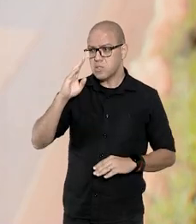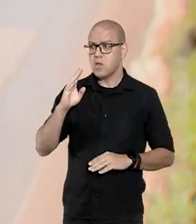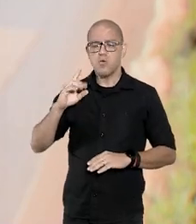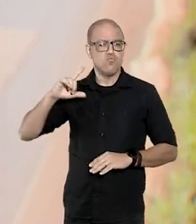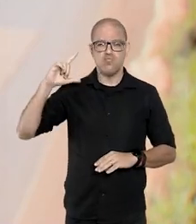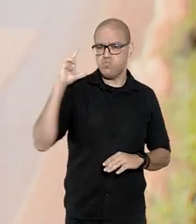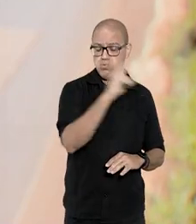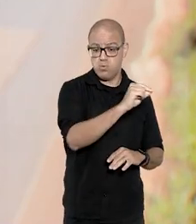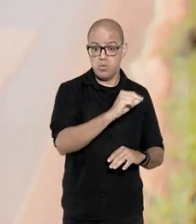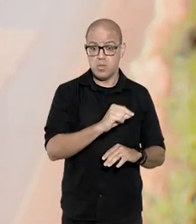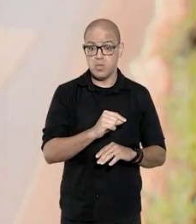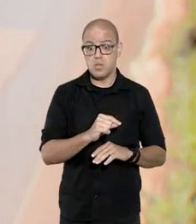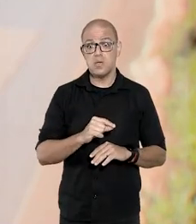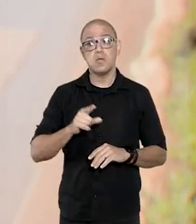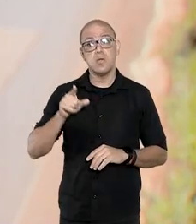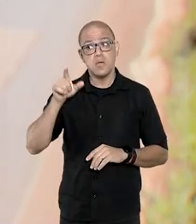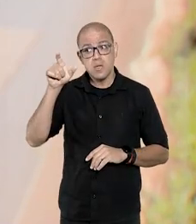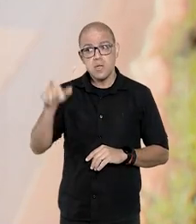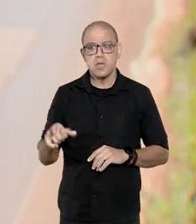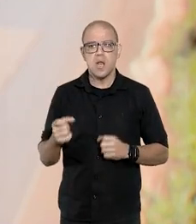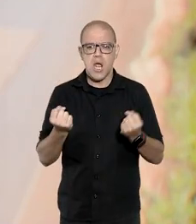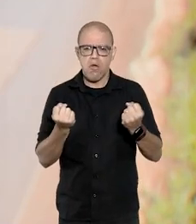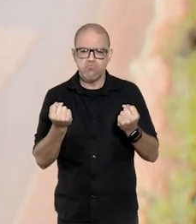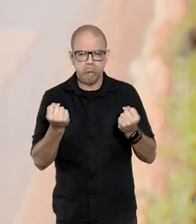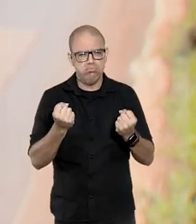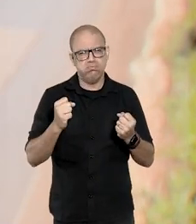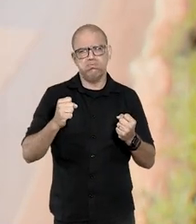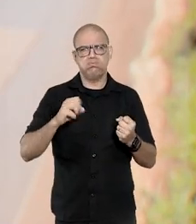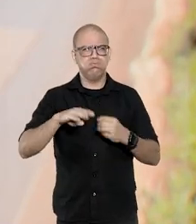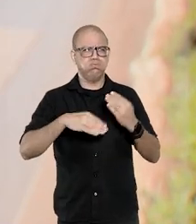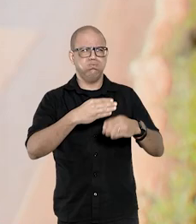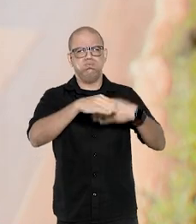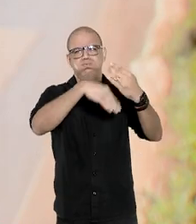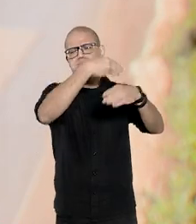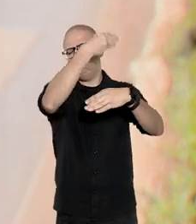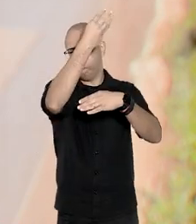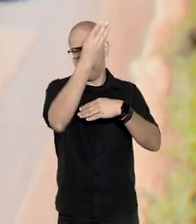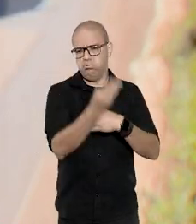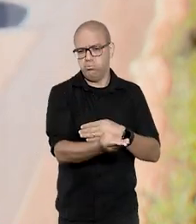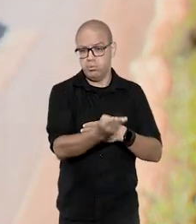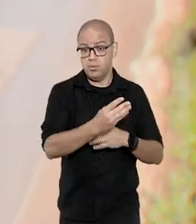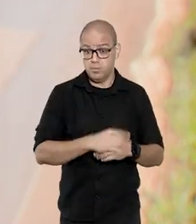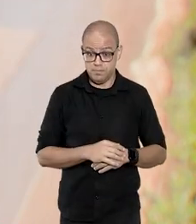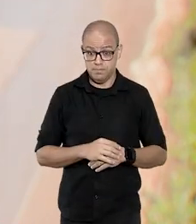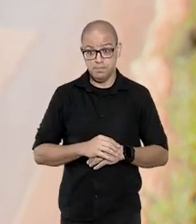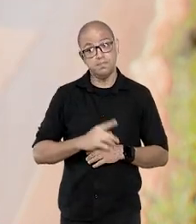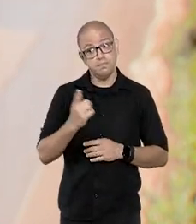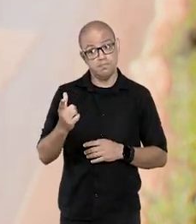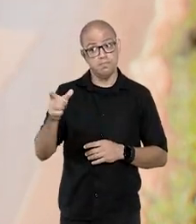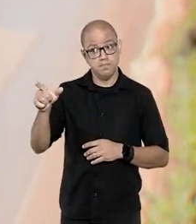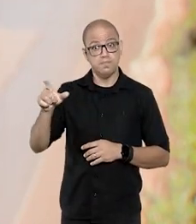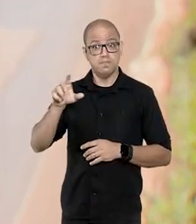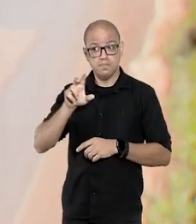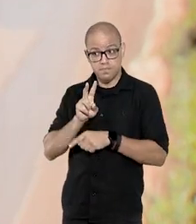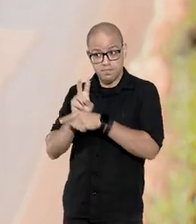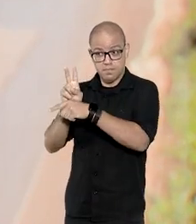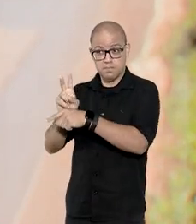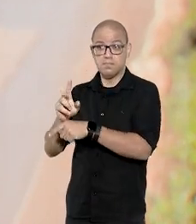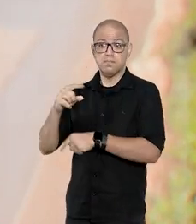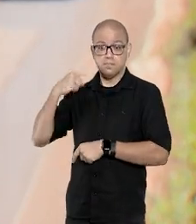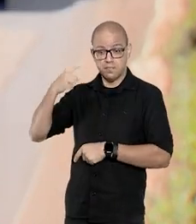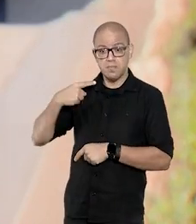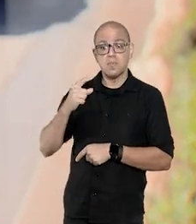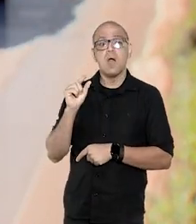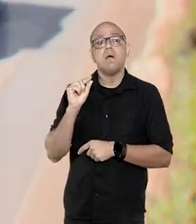dos agentes. Na fuga, ele perdeu o controle da direção e tombou o veículo. Segundo a defesa, o motorista teria agido dessa